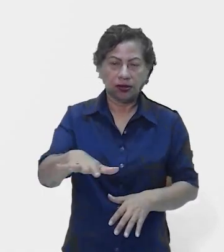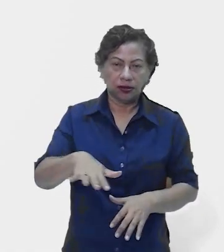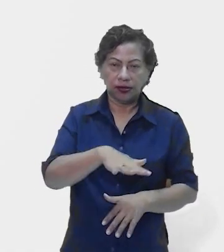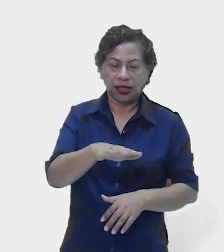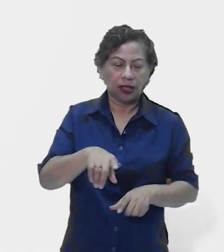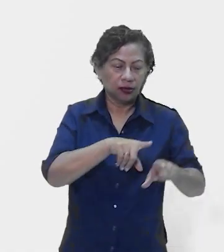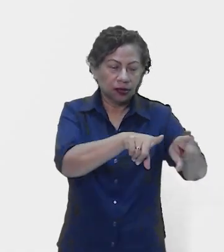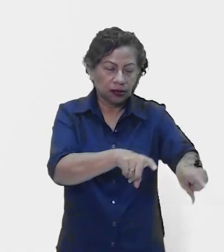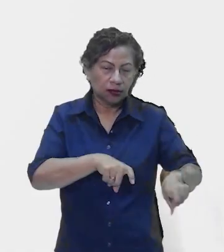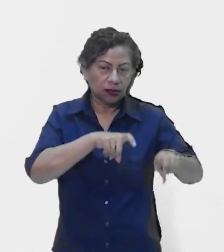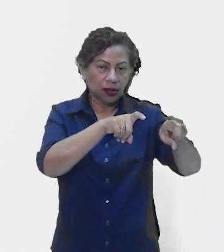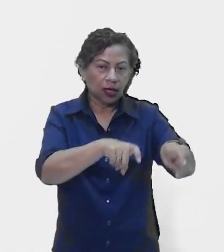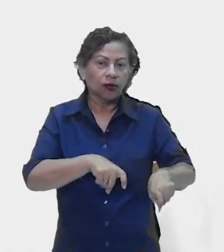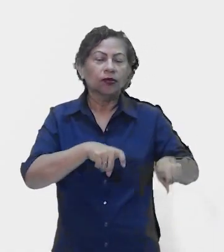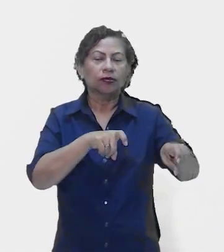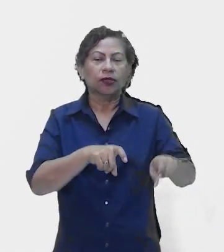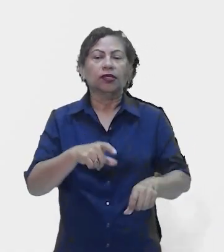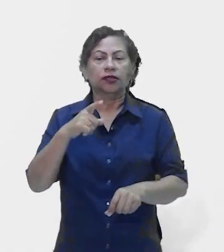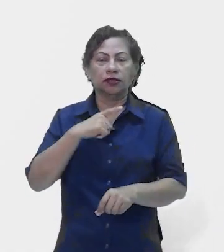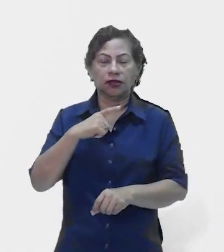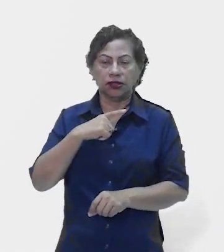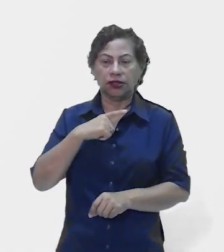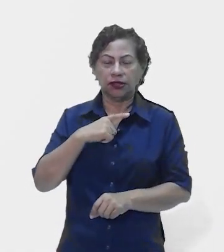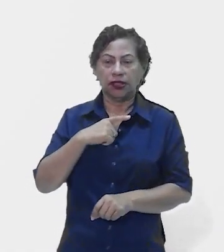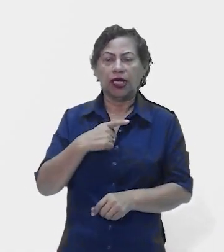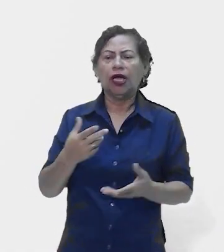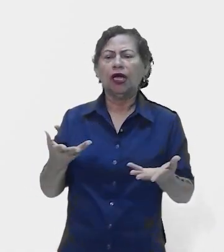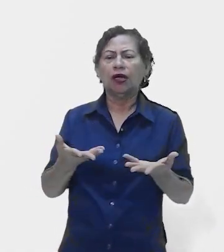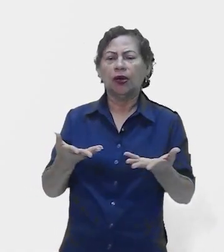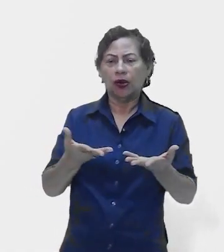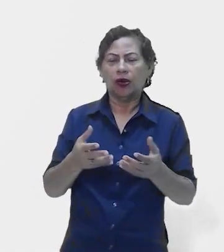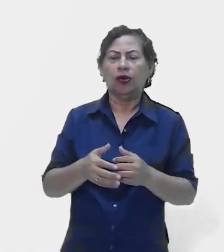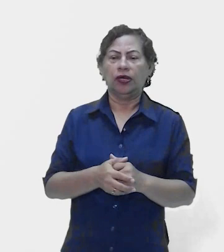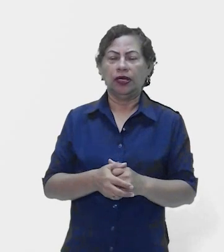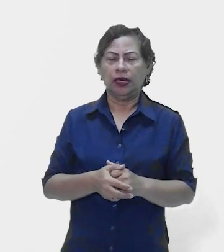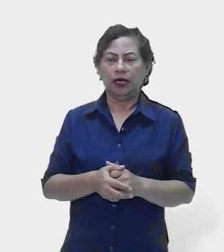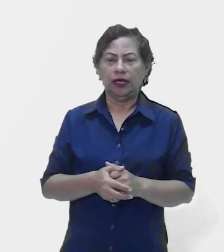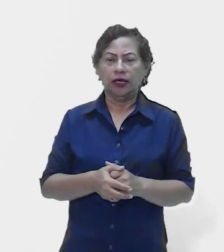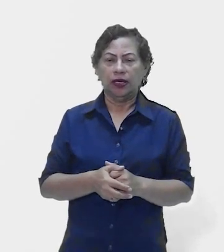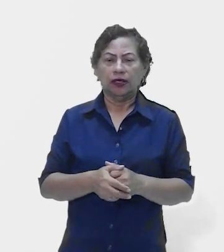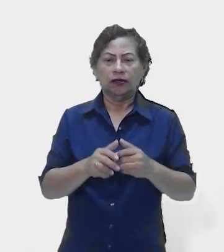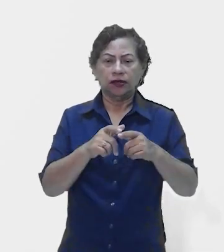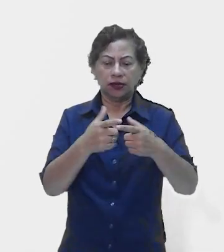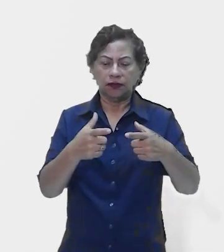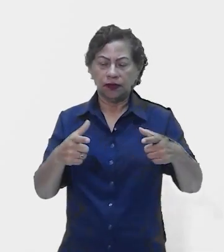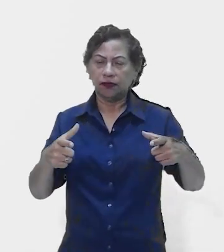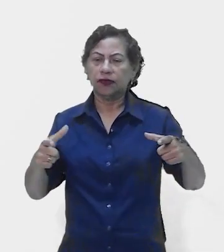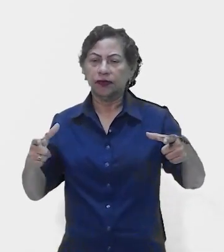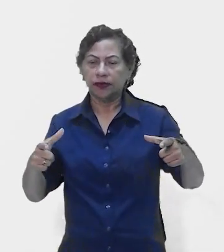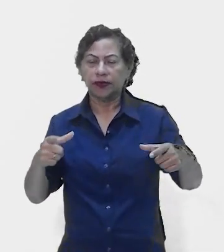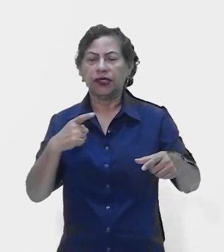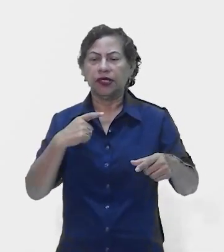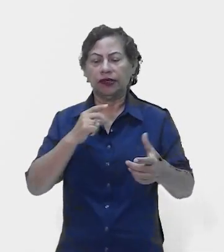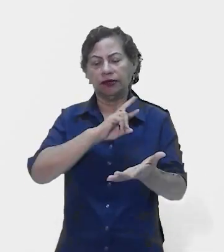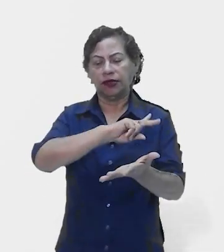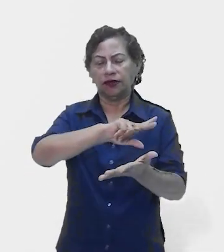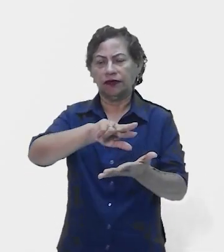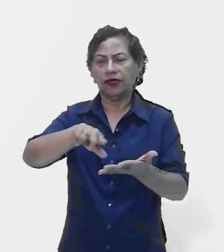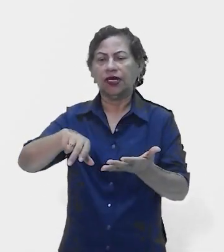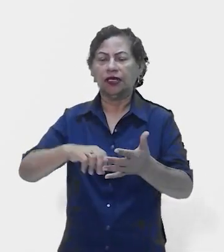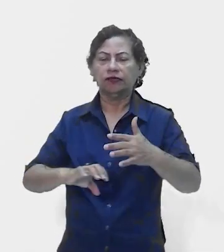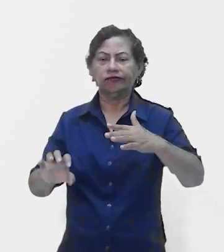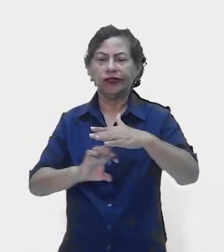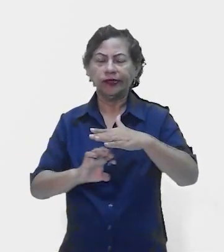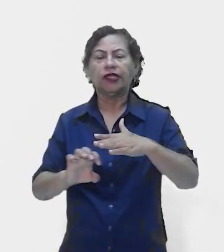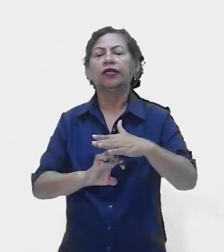a gente vai ter também, mais recentemente, os grandes mercados do consumidor, externo e interno, que vão exigir